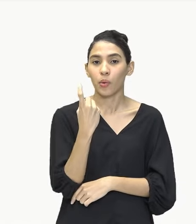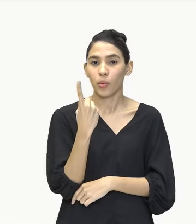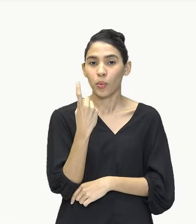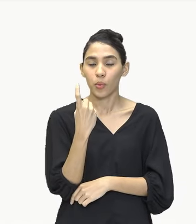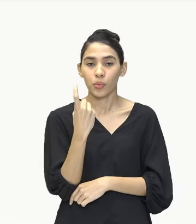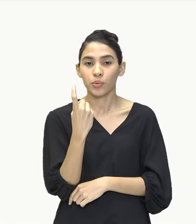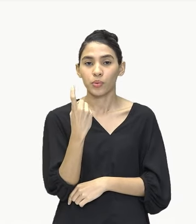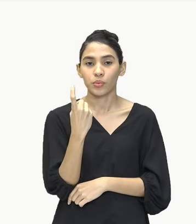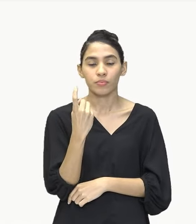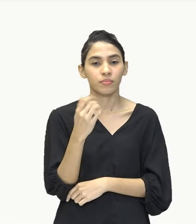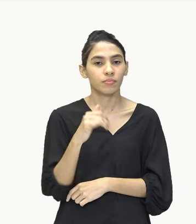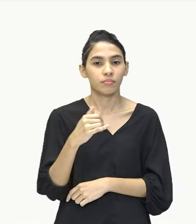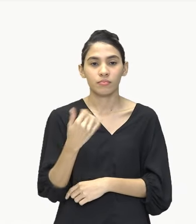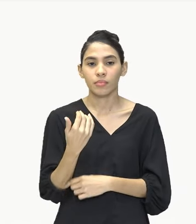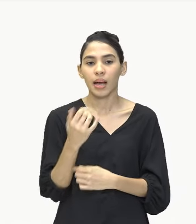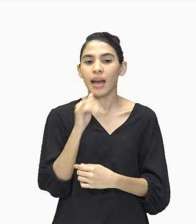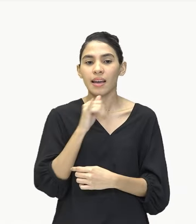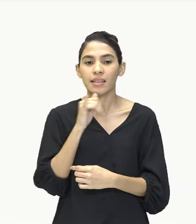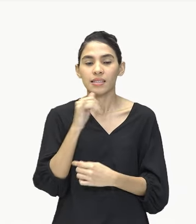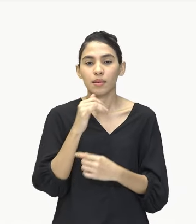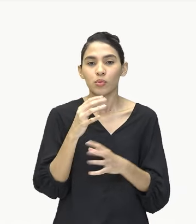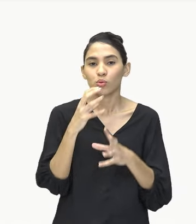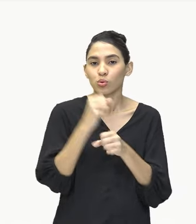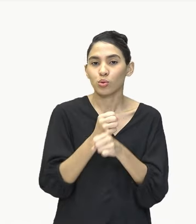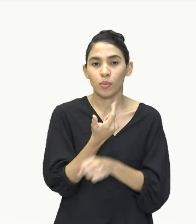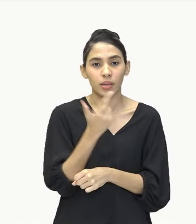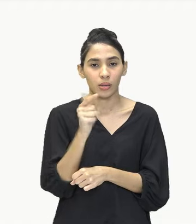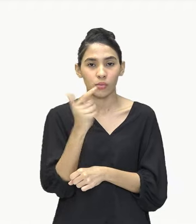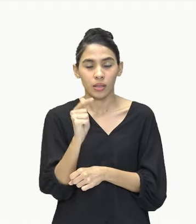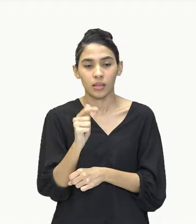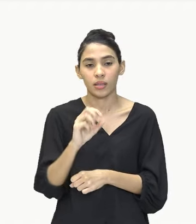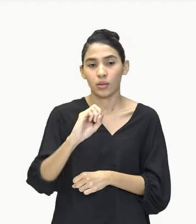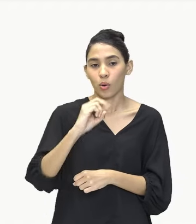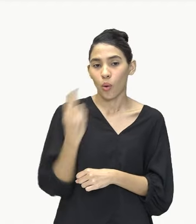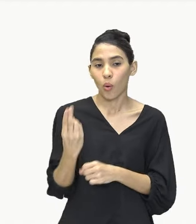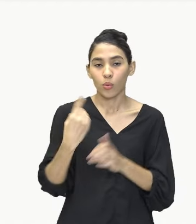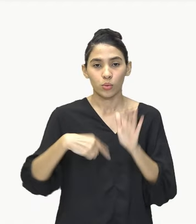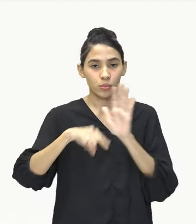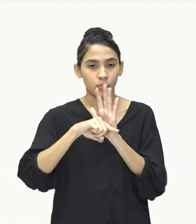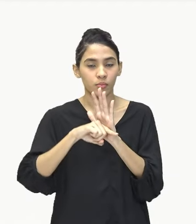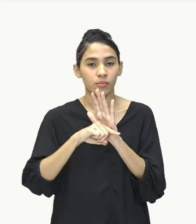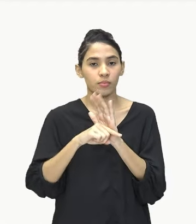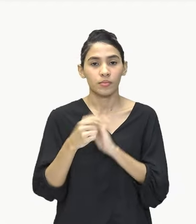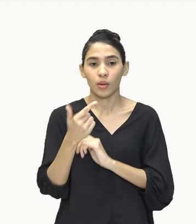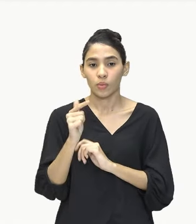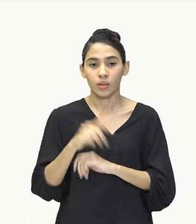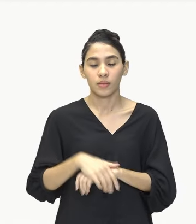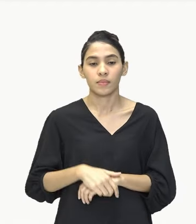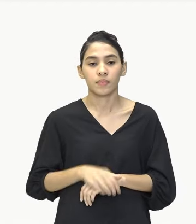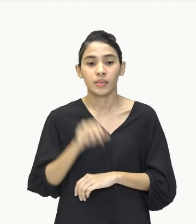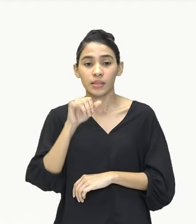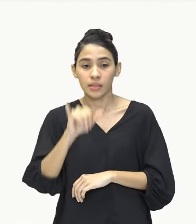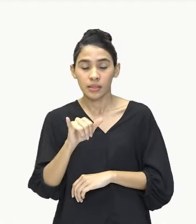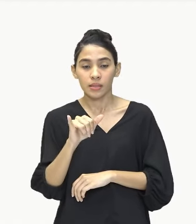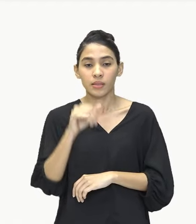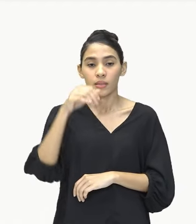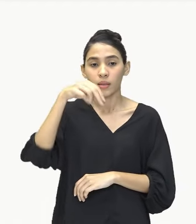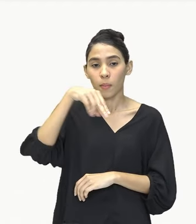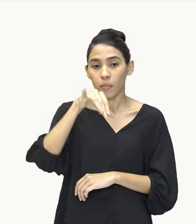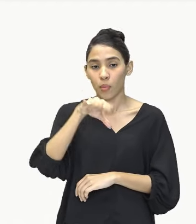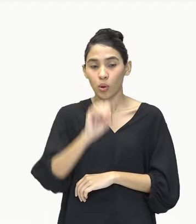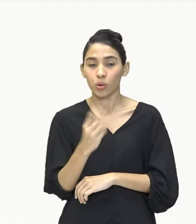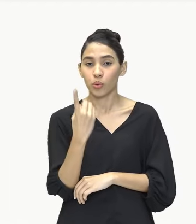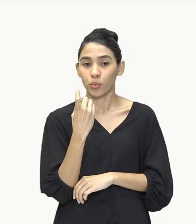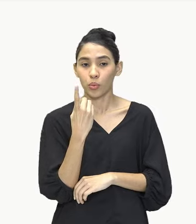vir ninguém sendo somado ou subtraído. Então, se monômio é único e não